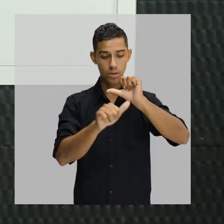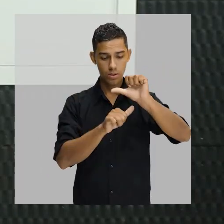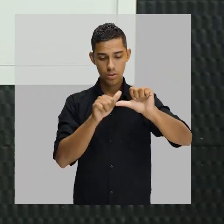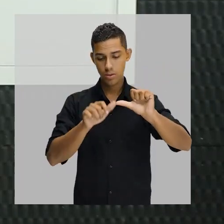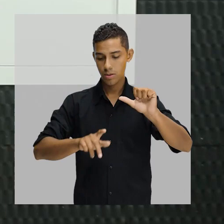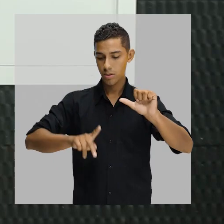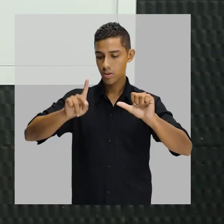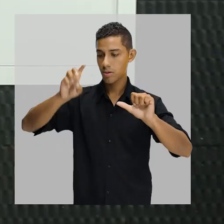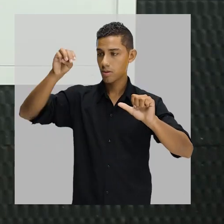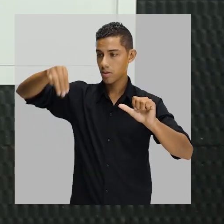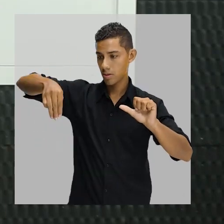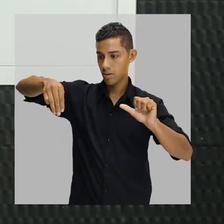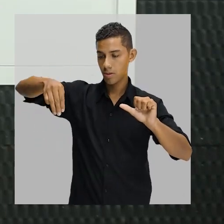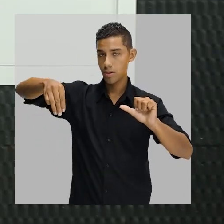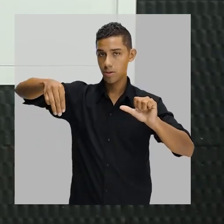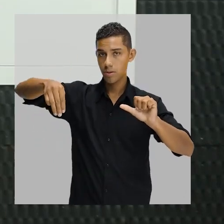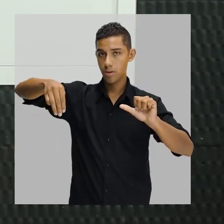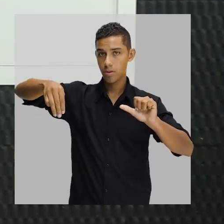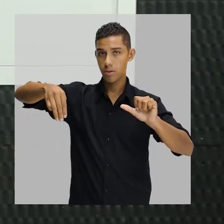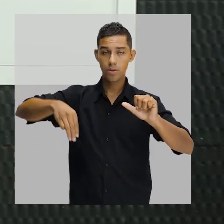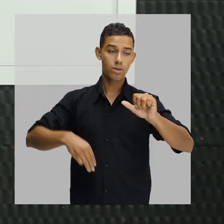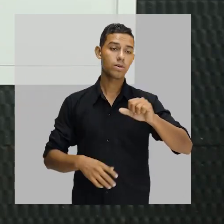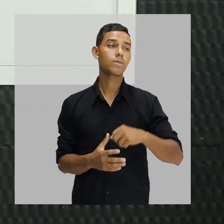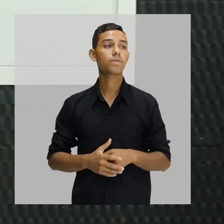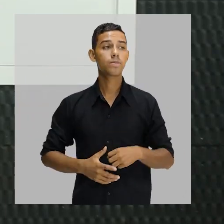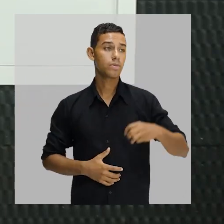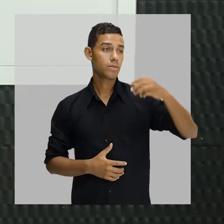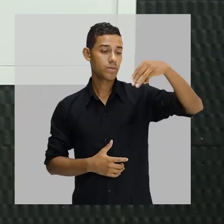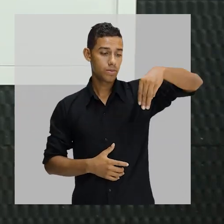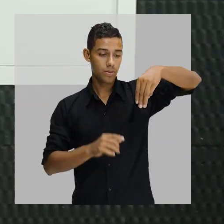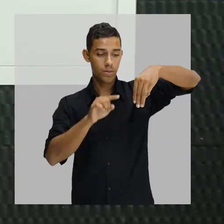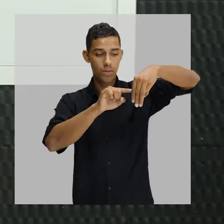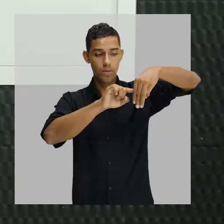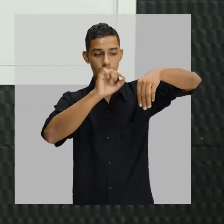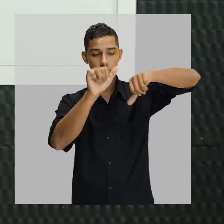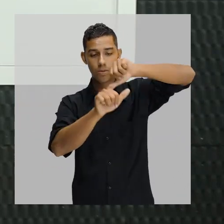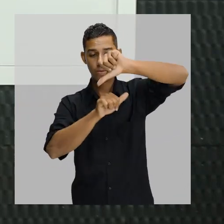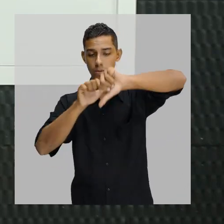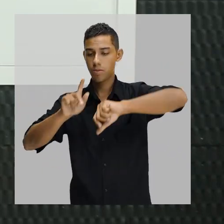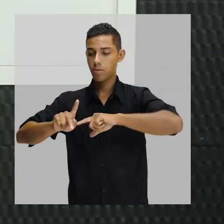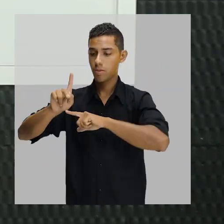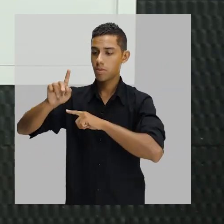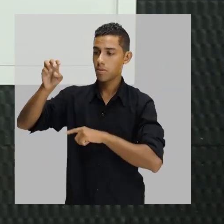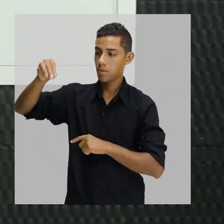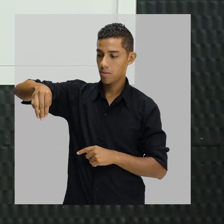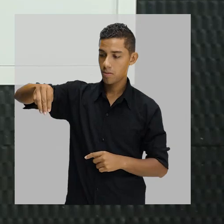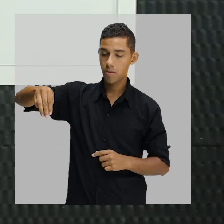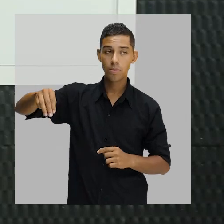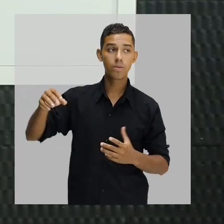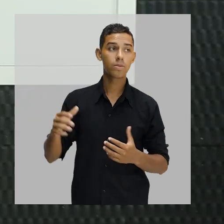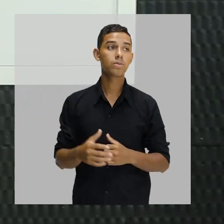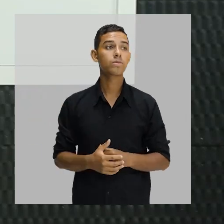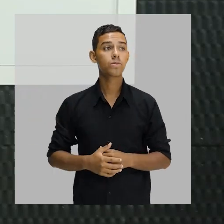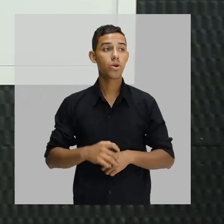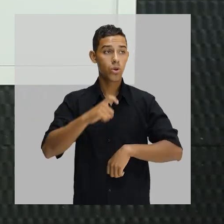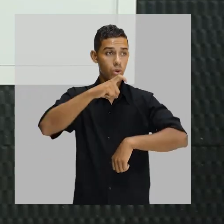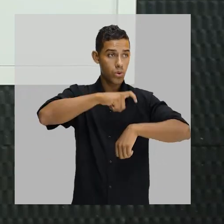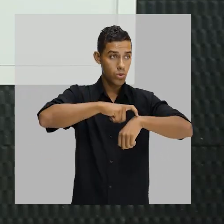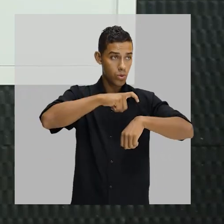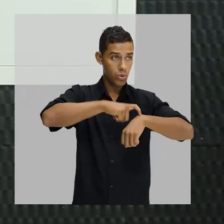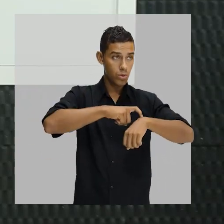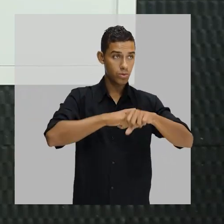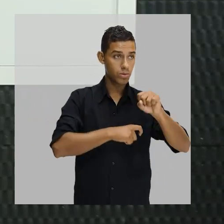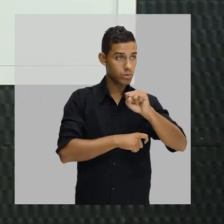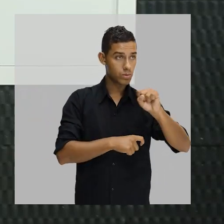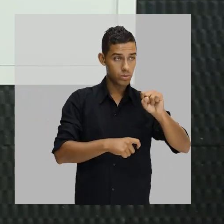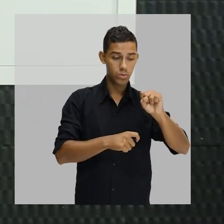quilômetro, tá, ok? E o nosso tempo, né, que está aqui em segundo e em semana, nós